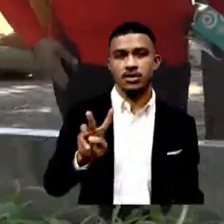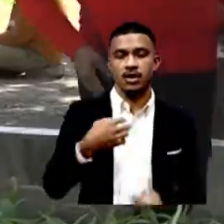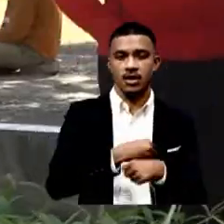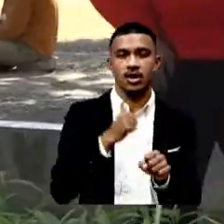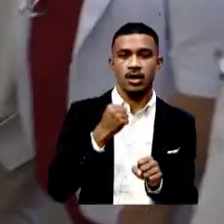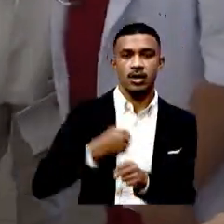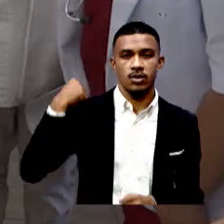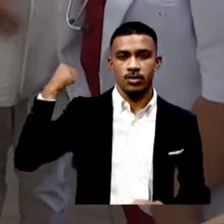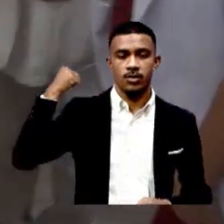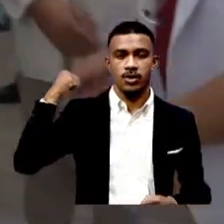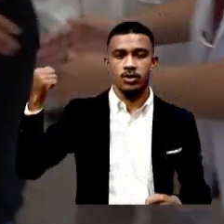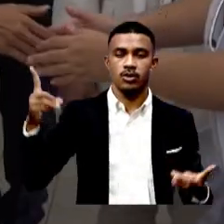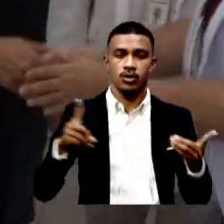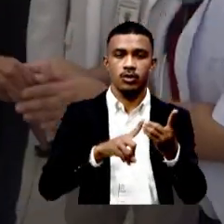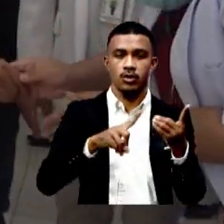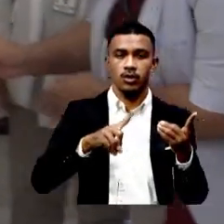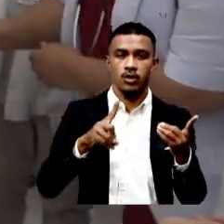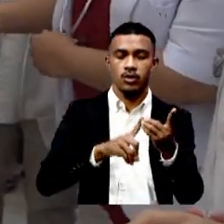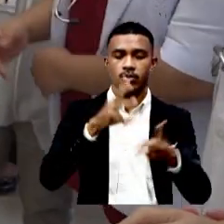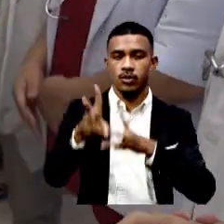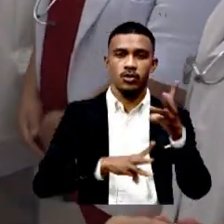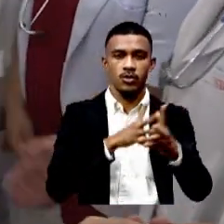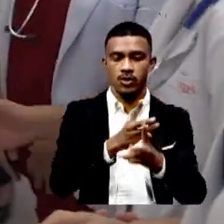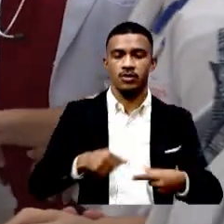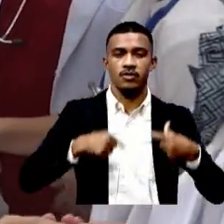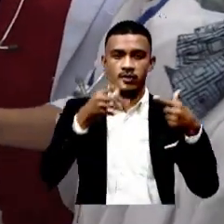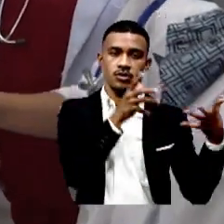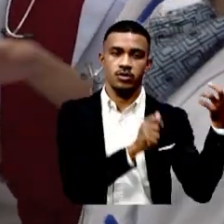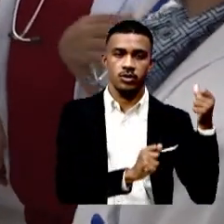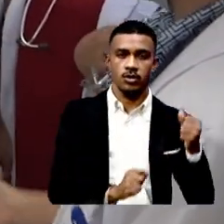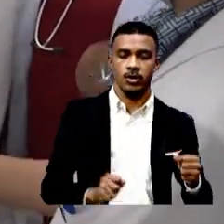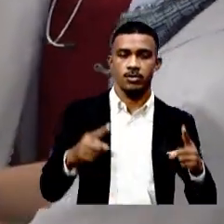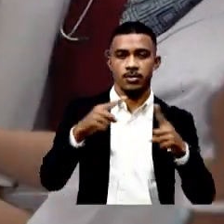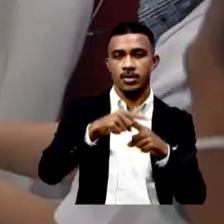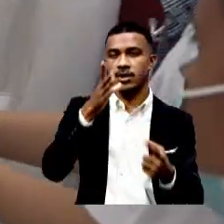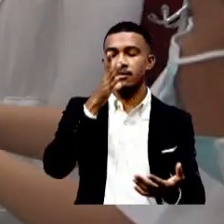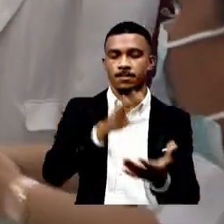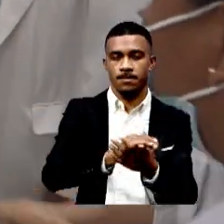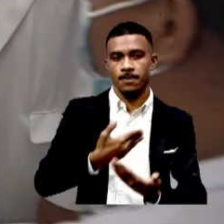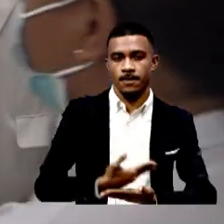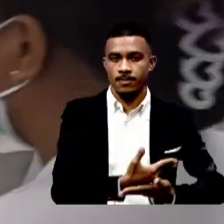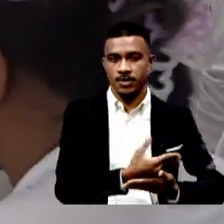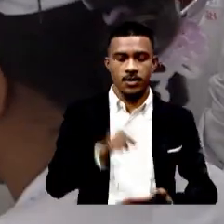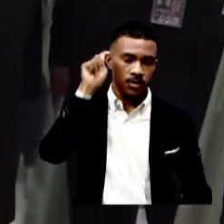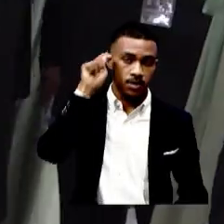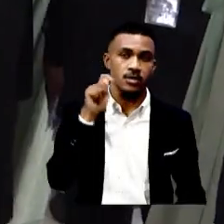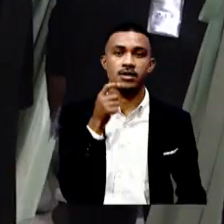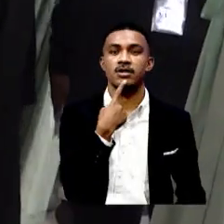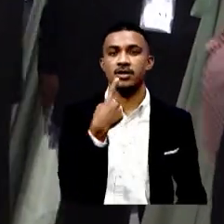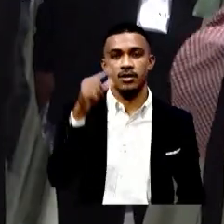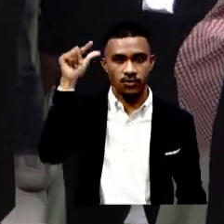valor mundial fosse subir inan bebê, não observamos condição hospital nian. Taumaturu Ruakateten, o oitavo